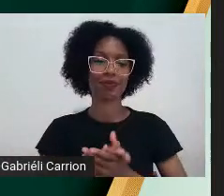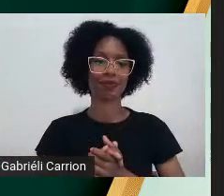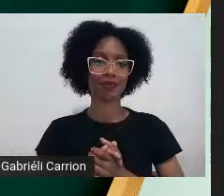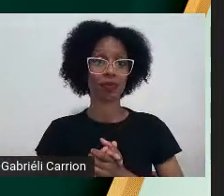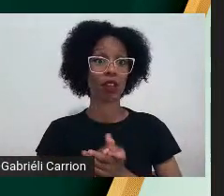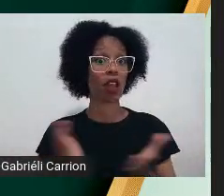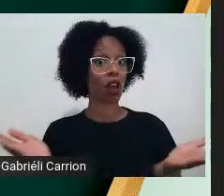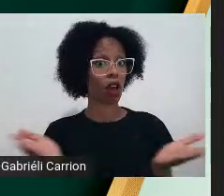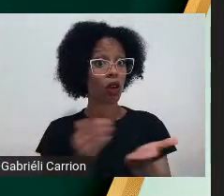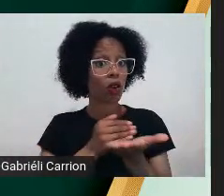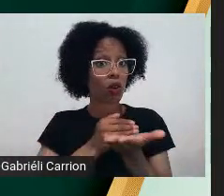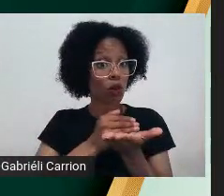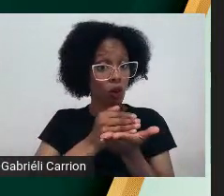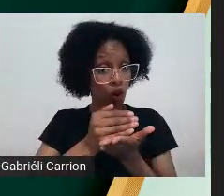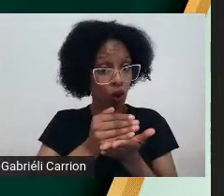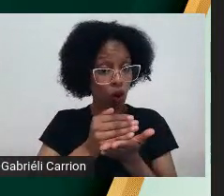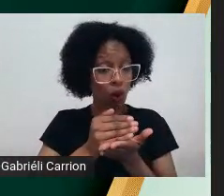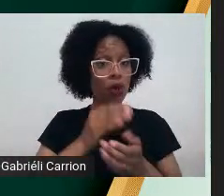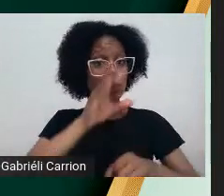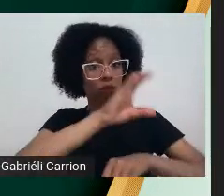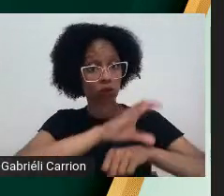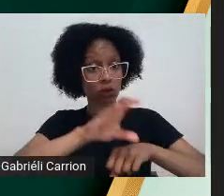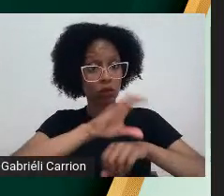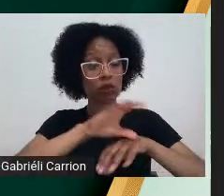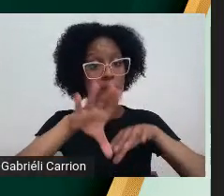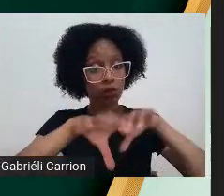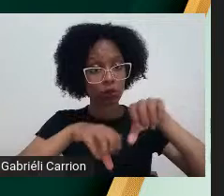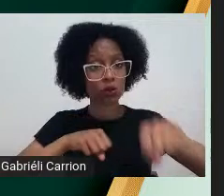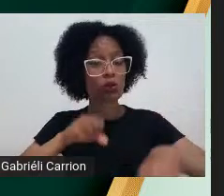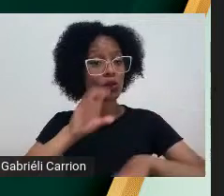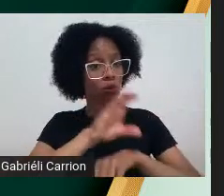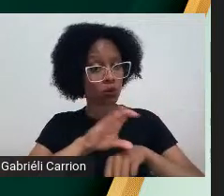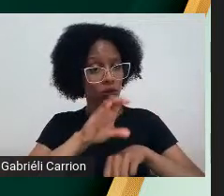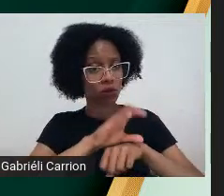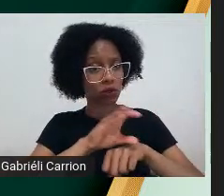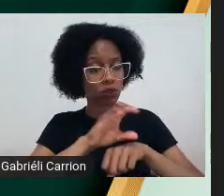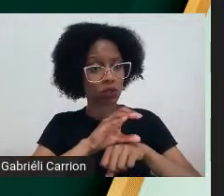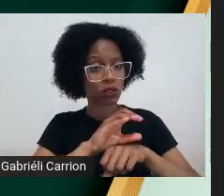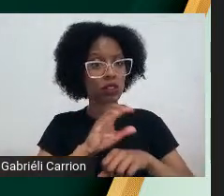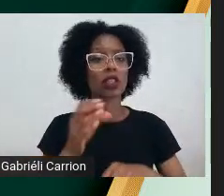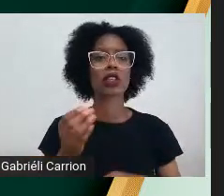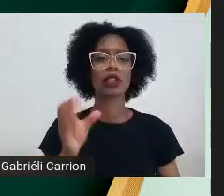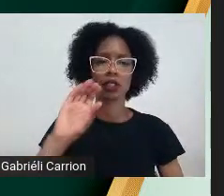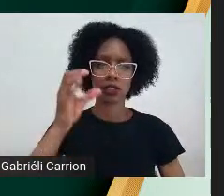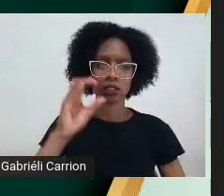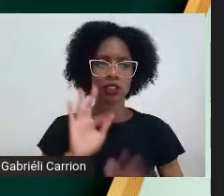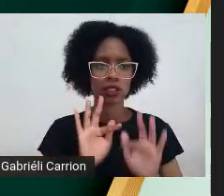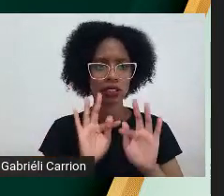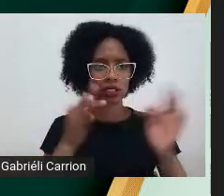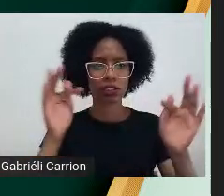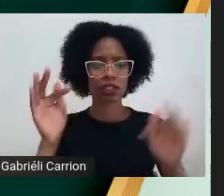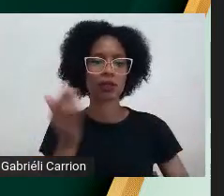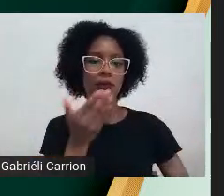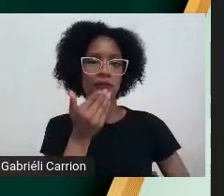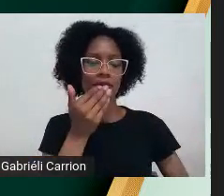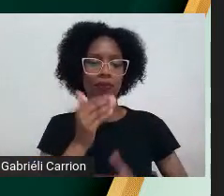Daremos início à outorga do grau aos graduandos do curso de Ciência e Tecnologia de Alimentos.